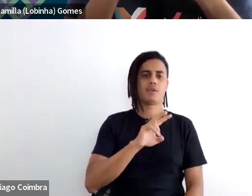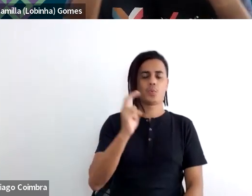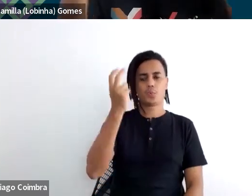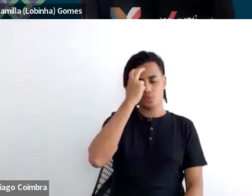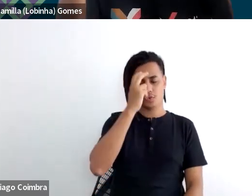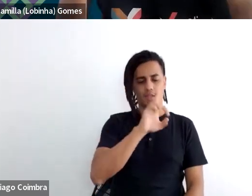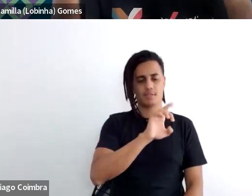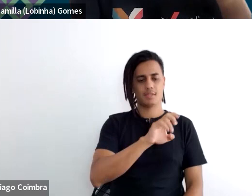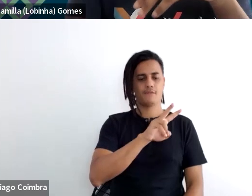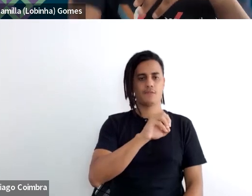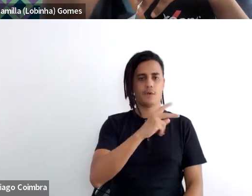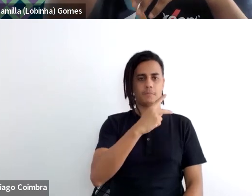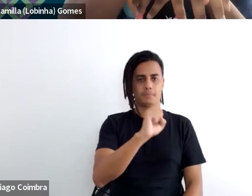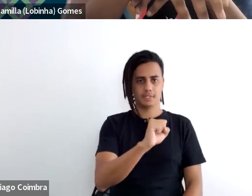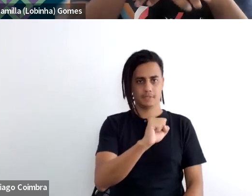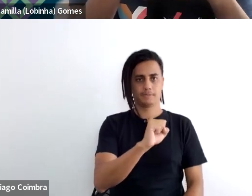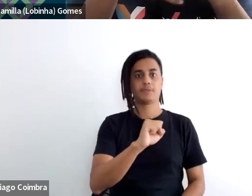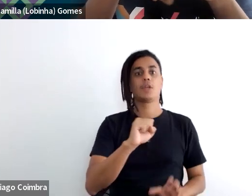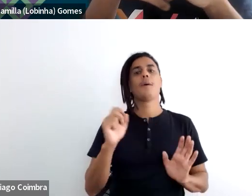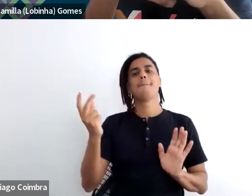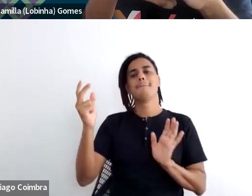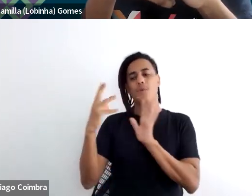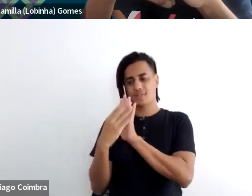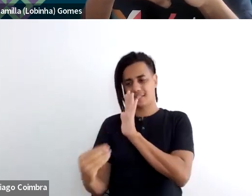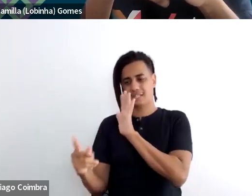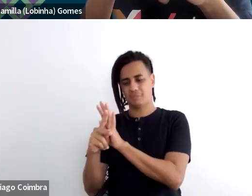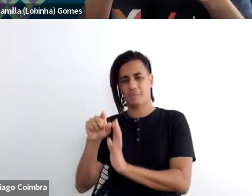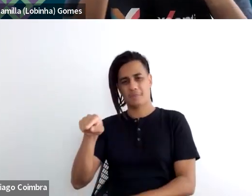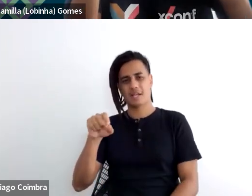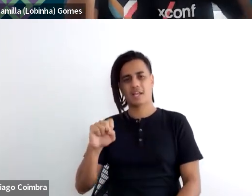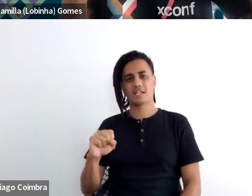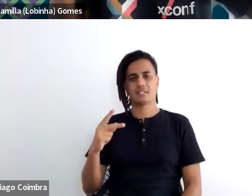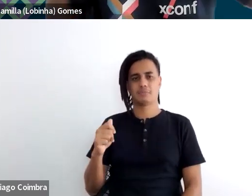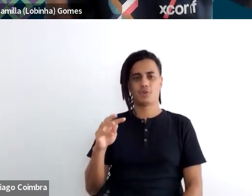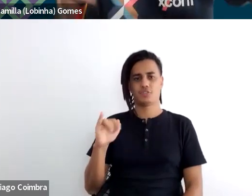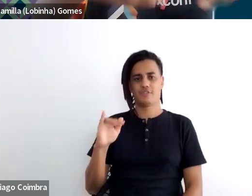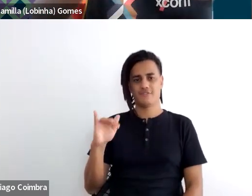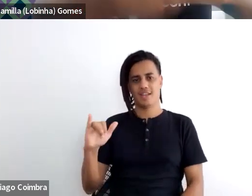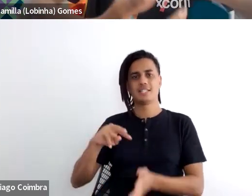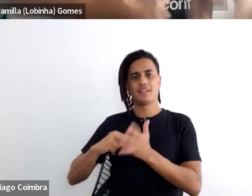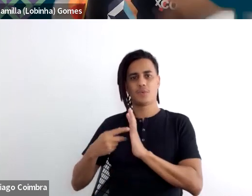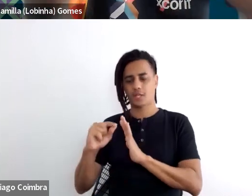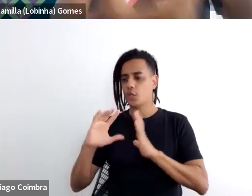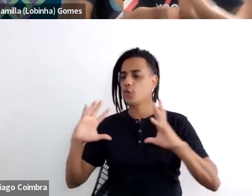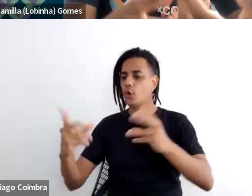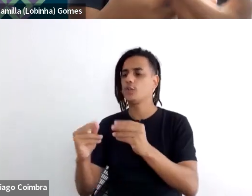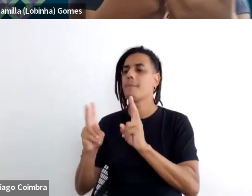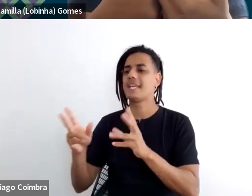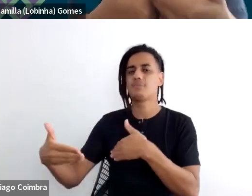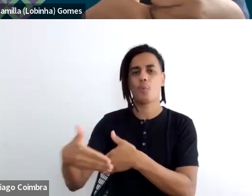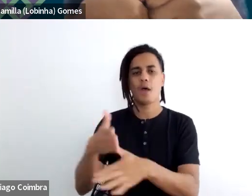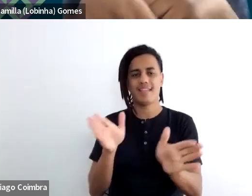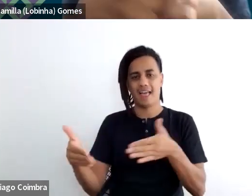modelo de squad de Spotify, ele se baseia em DevOps também, que é justamente, né, deixar todo mundo no mesmo quadrado, facilita a